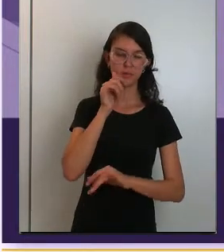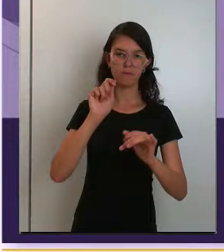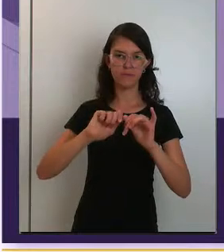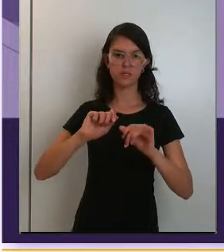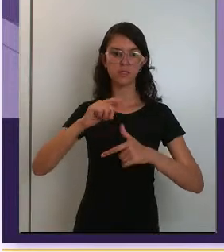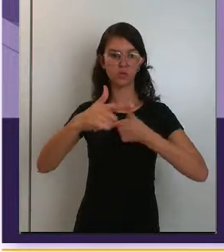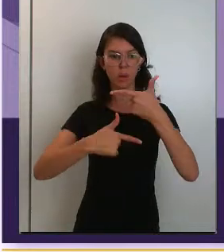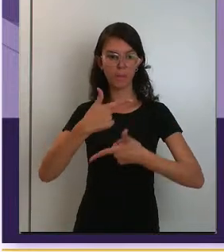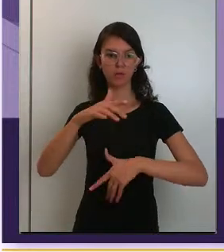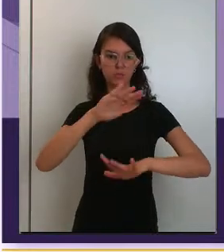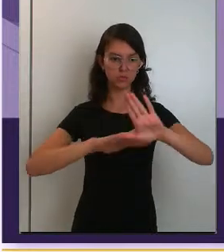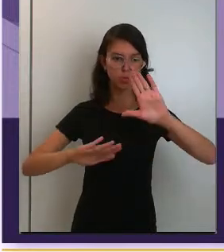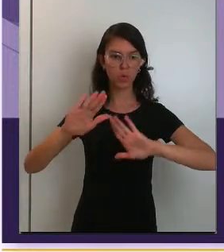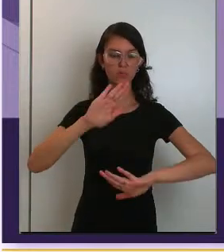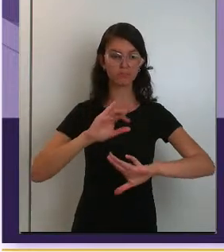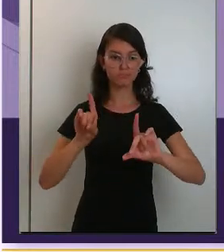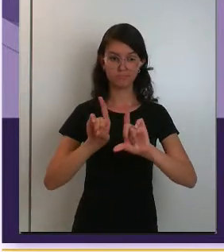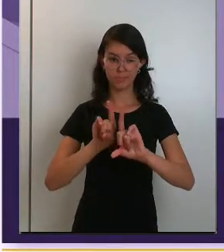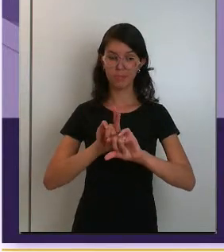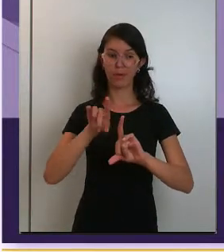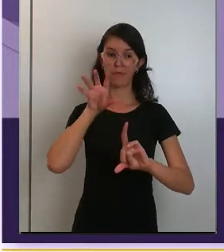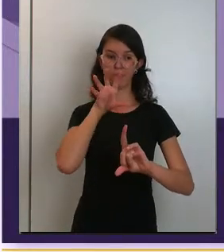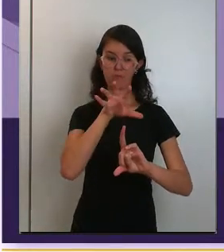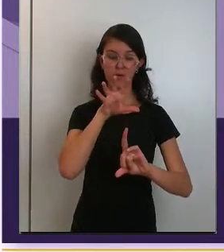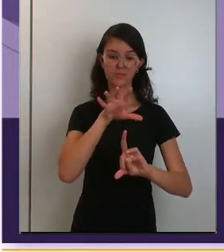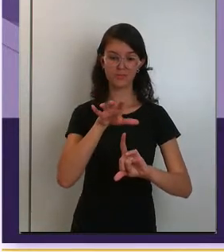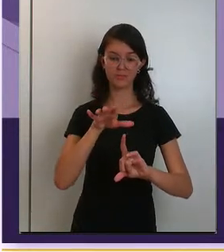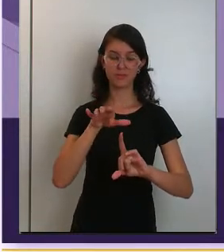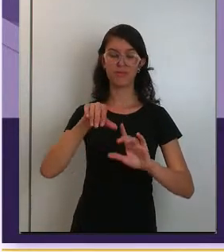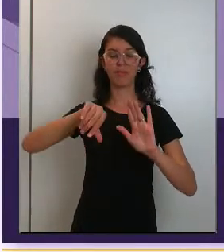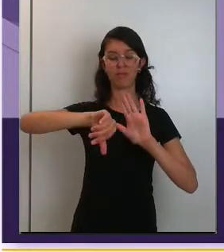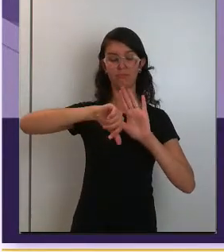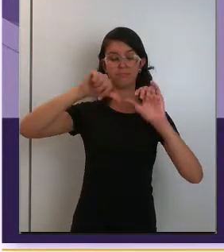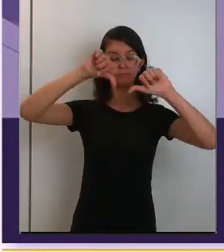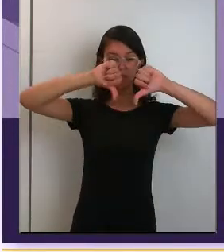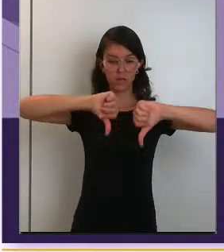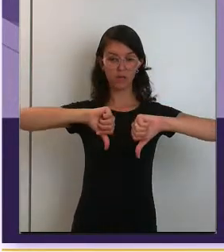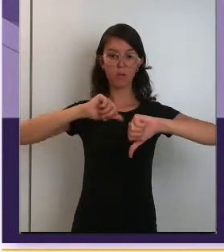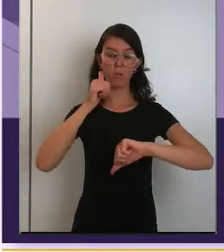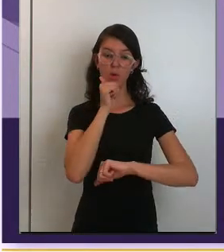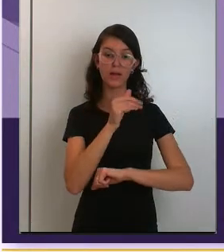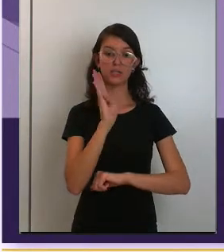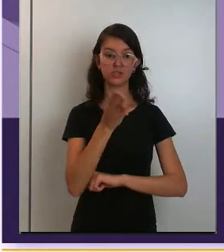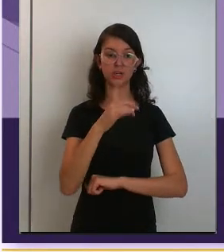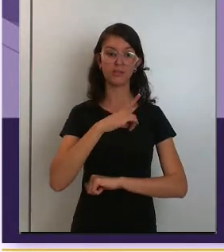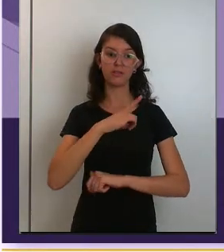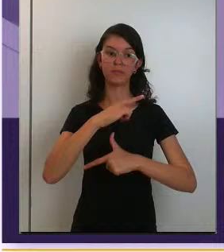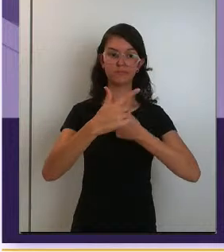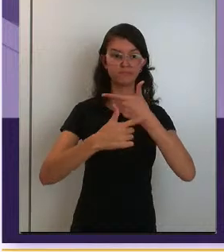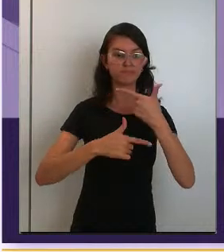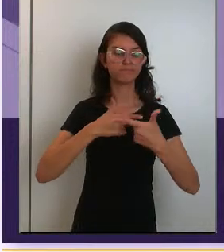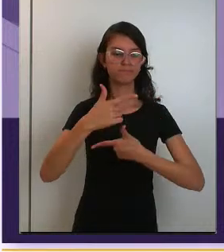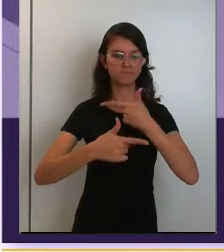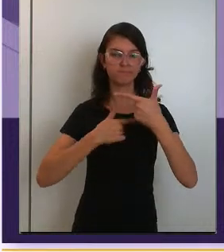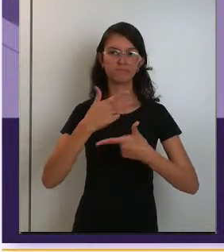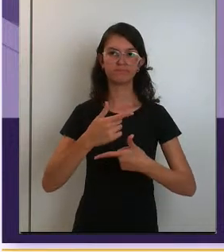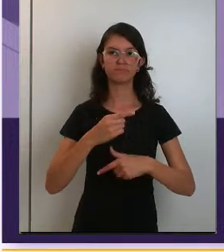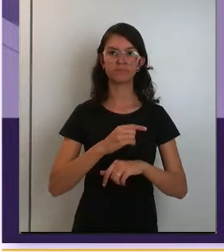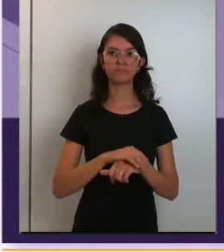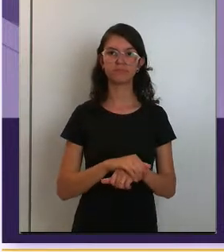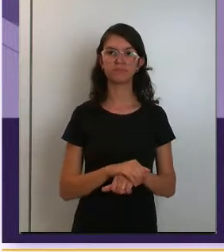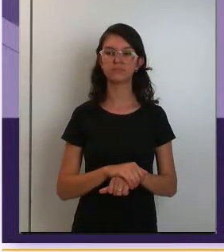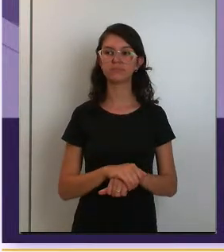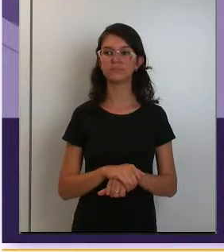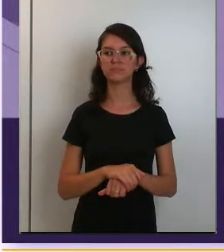de cuidado também reflete negativamente na vida de mulheres que possuem um emprego, isso não obstante o período de estabilidade,